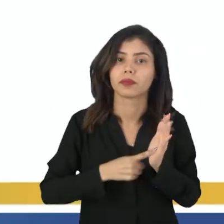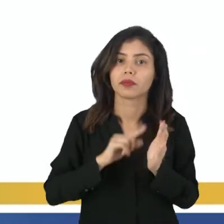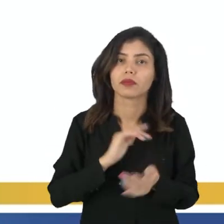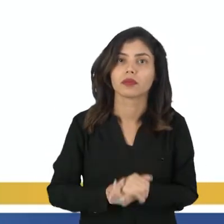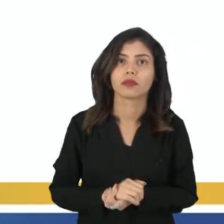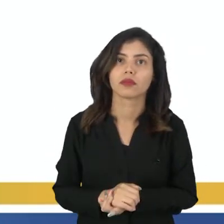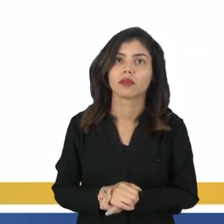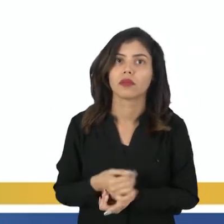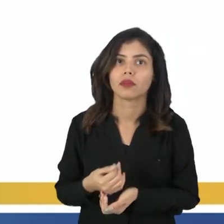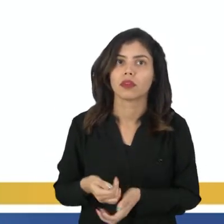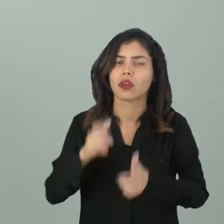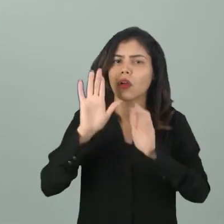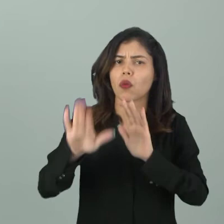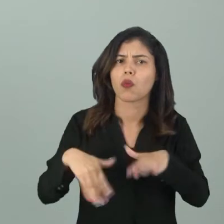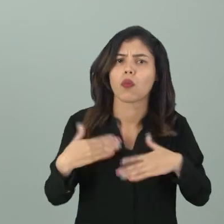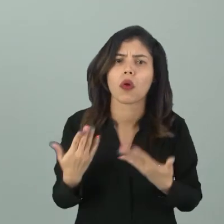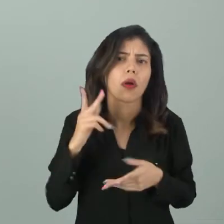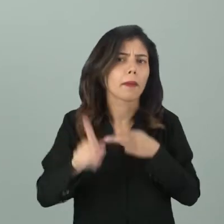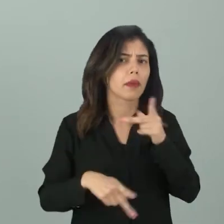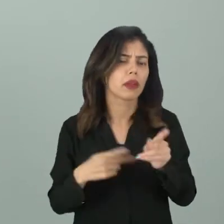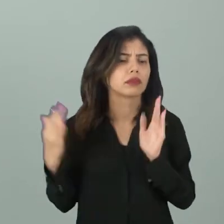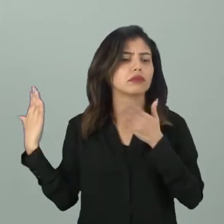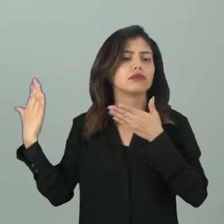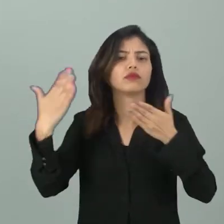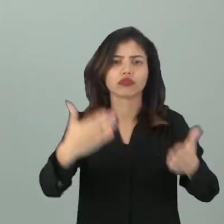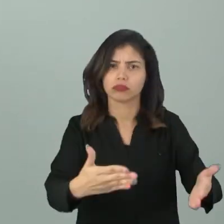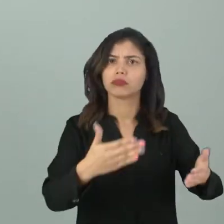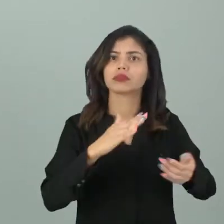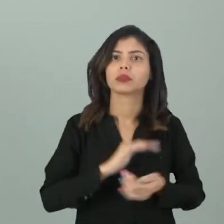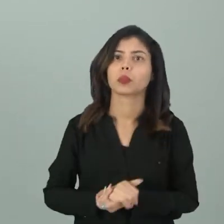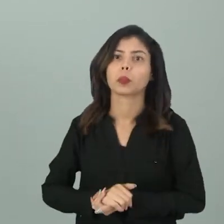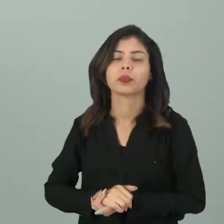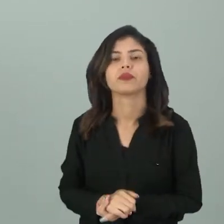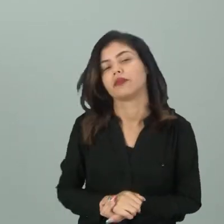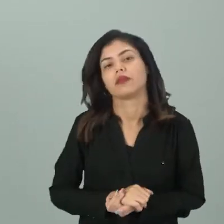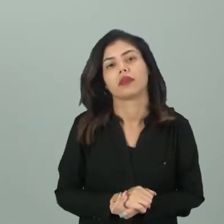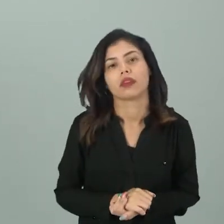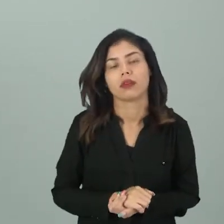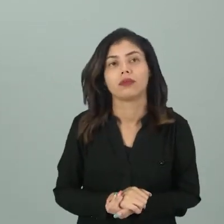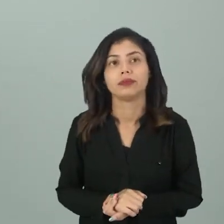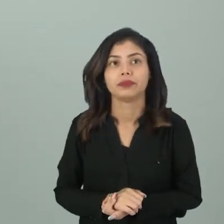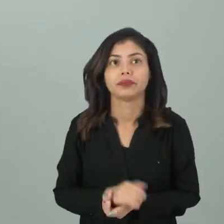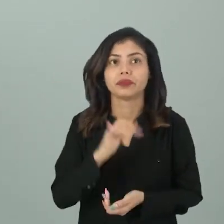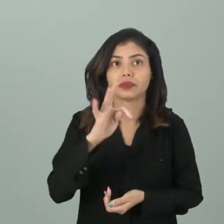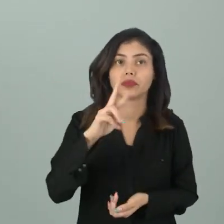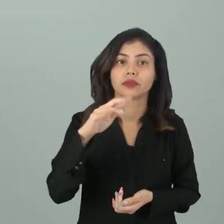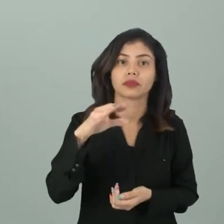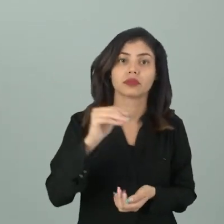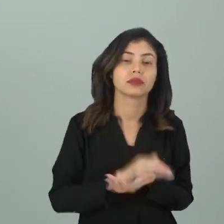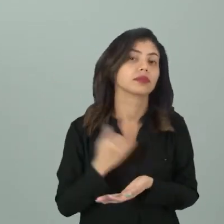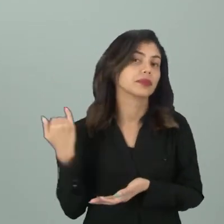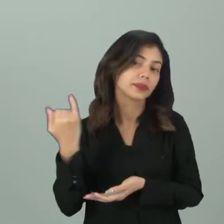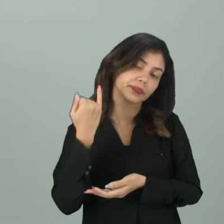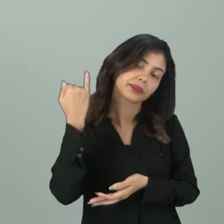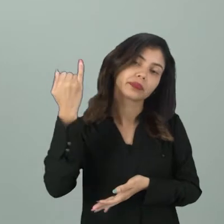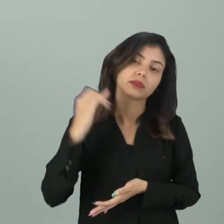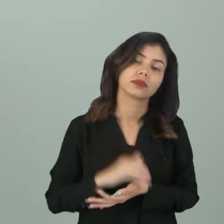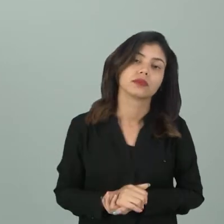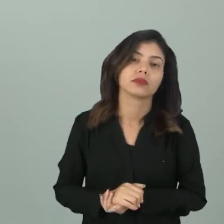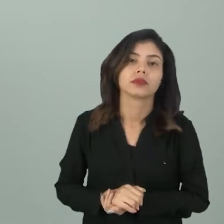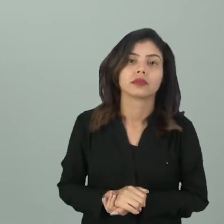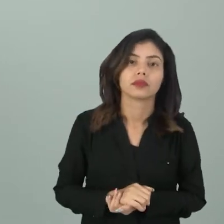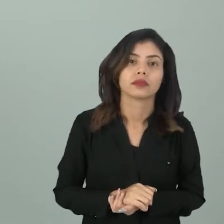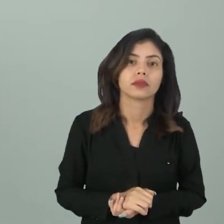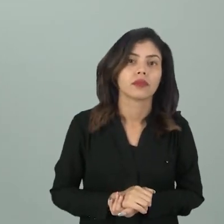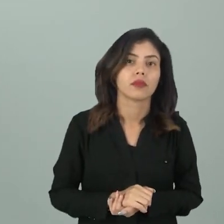a que população se destina. Então, nesse caso, os instrumentos, eles são importantes. E